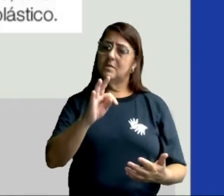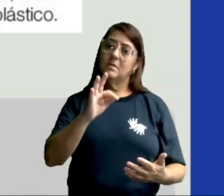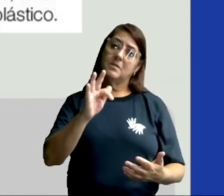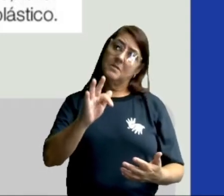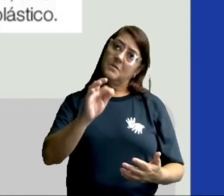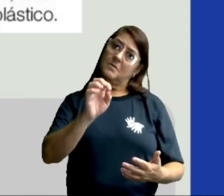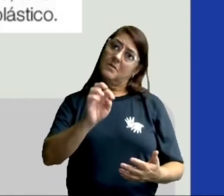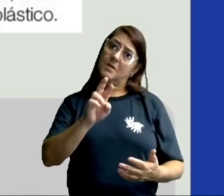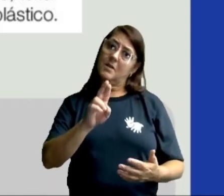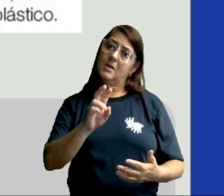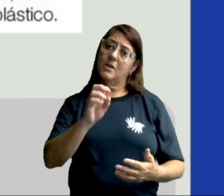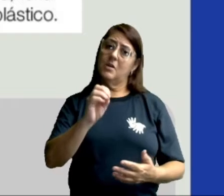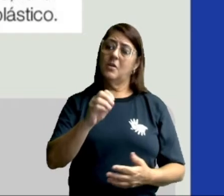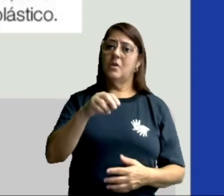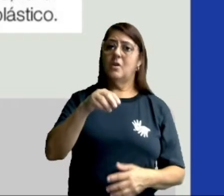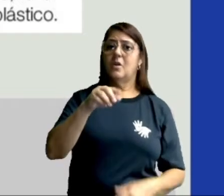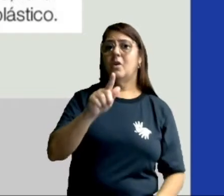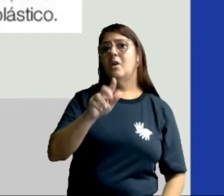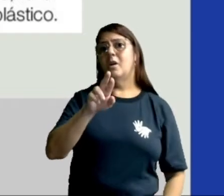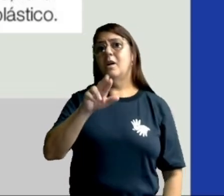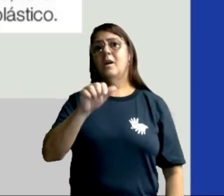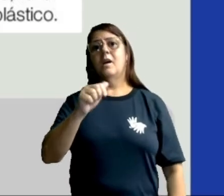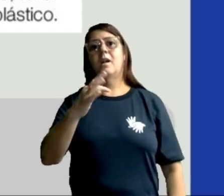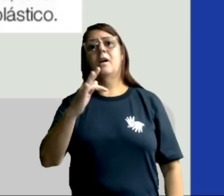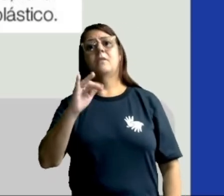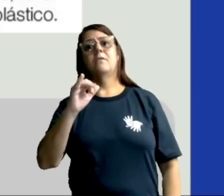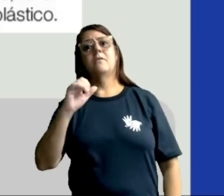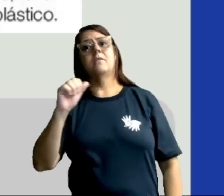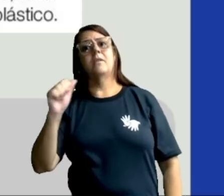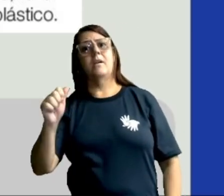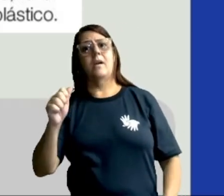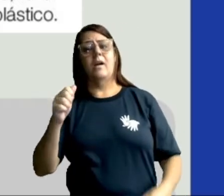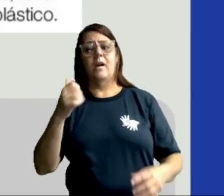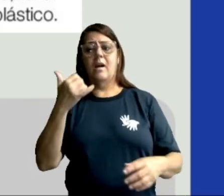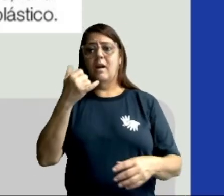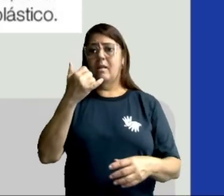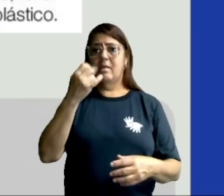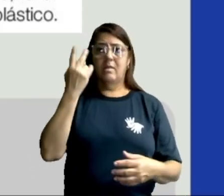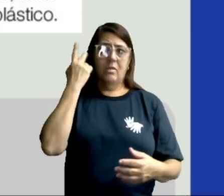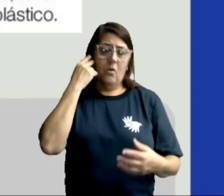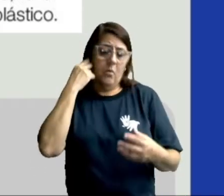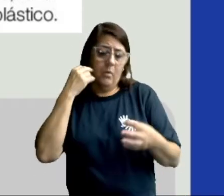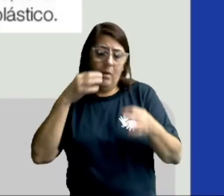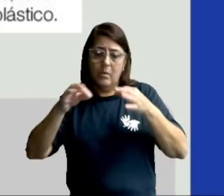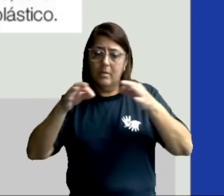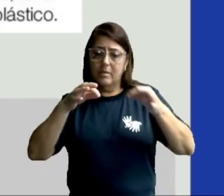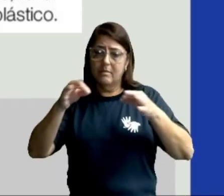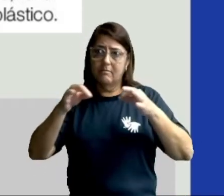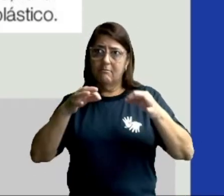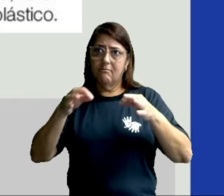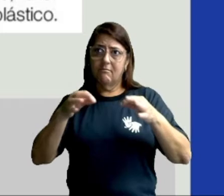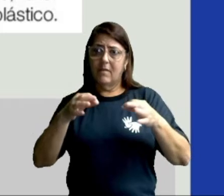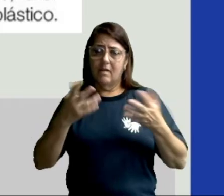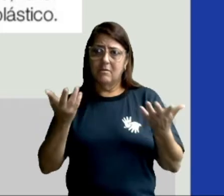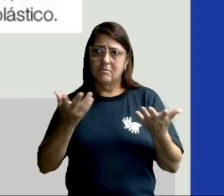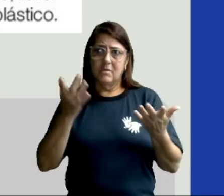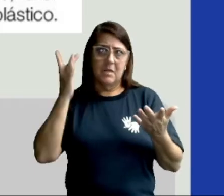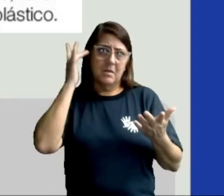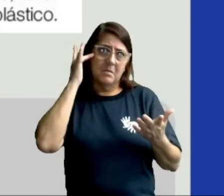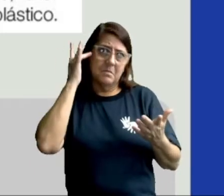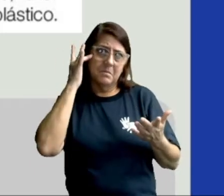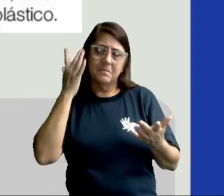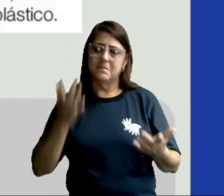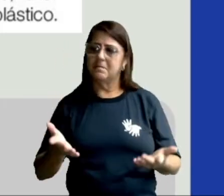feita principalmente de plástico, que já é essa caneta que nós temos nos dias atuais, né? Então,